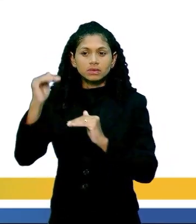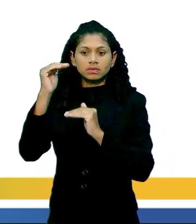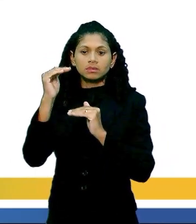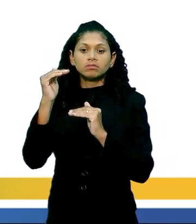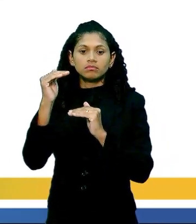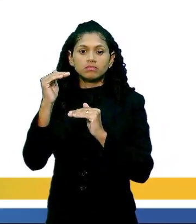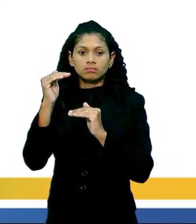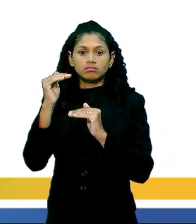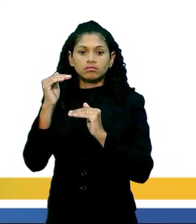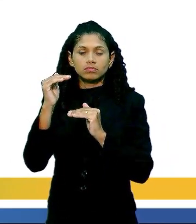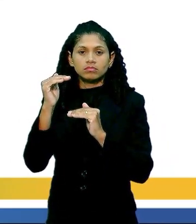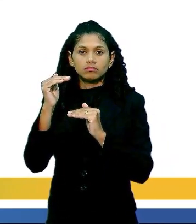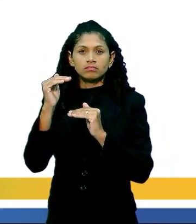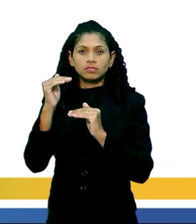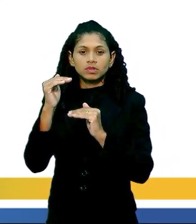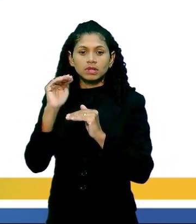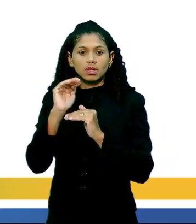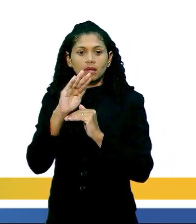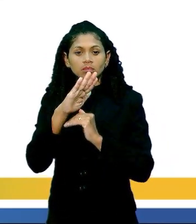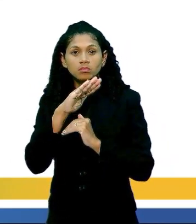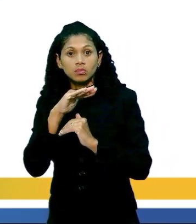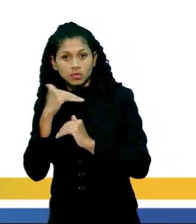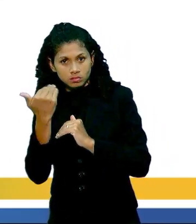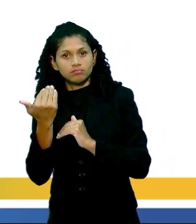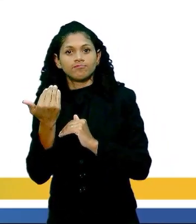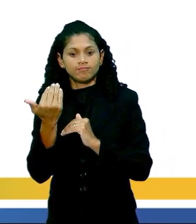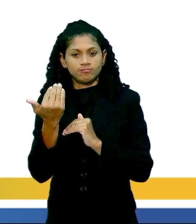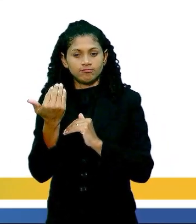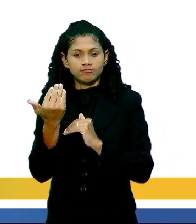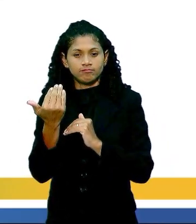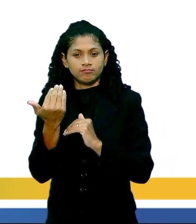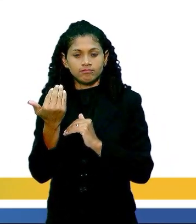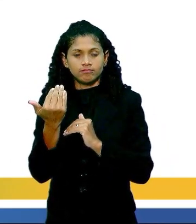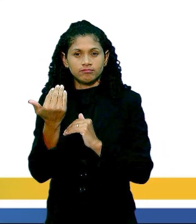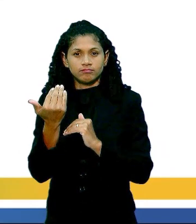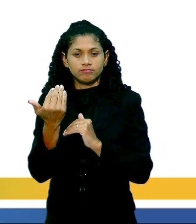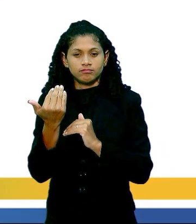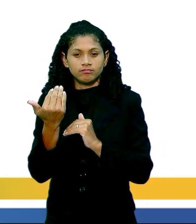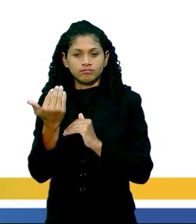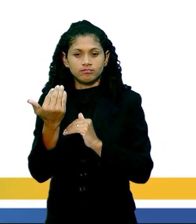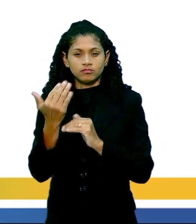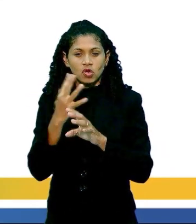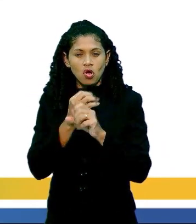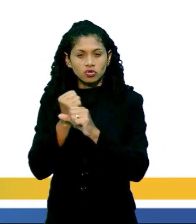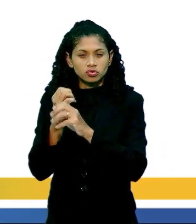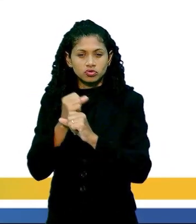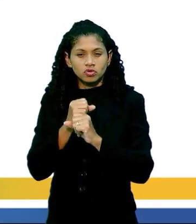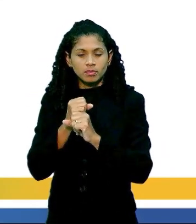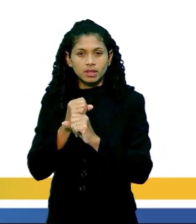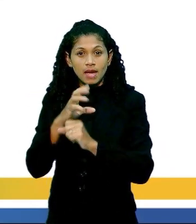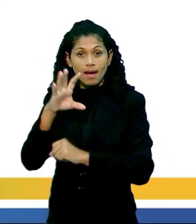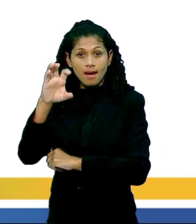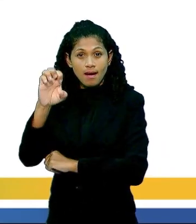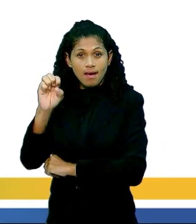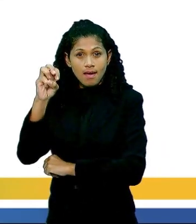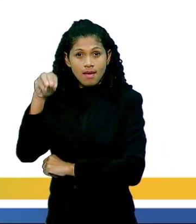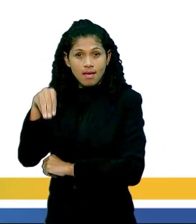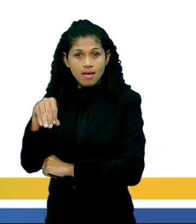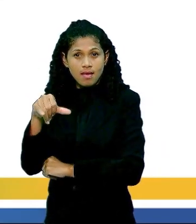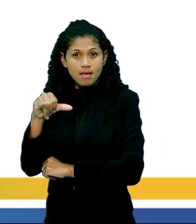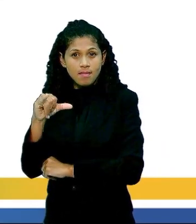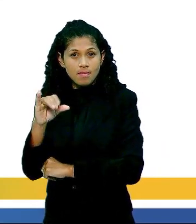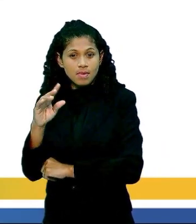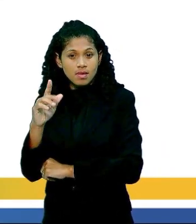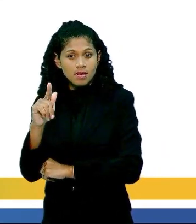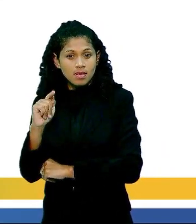1940 a 1950, foi maior que a mortalidade somada à imigração. Essa